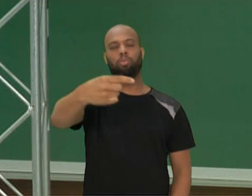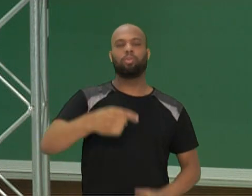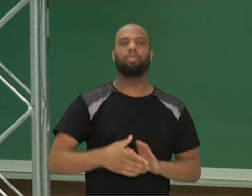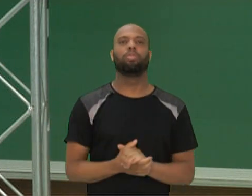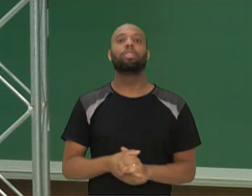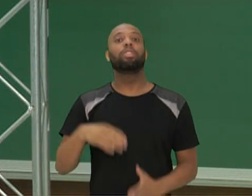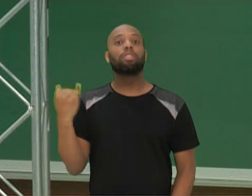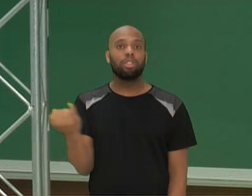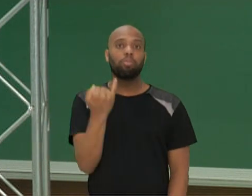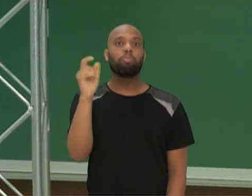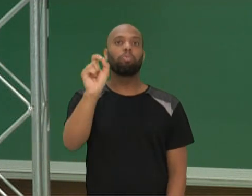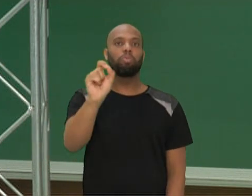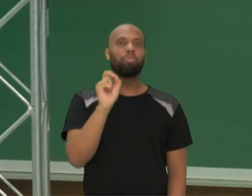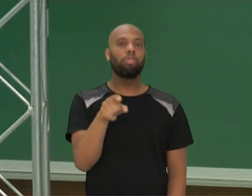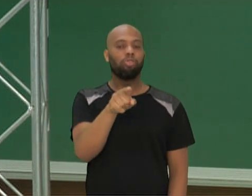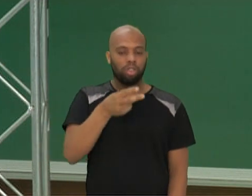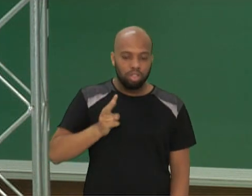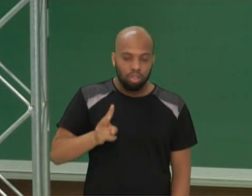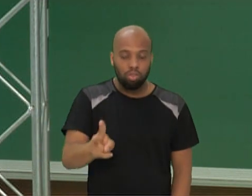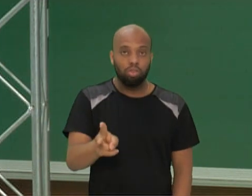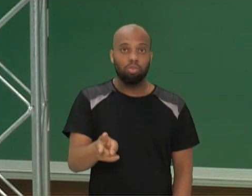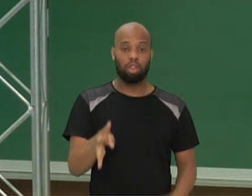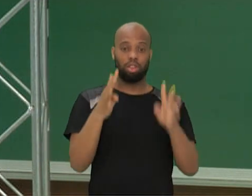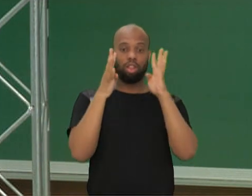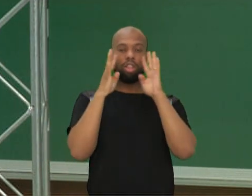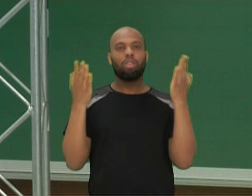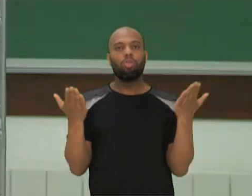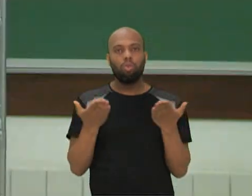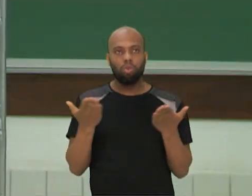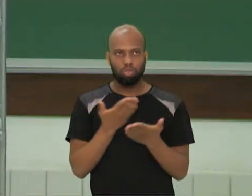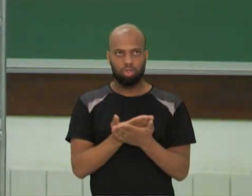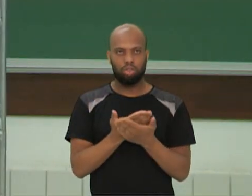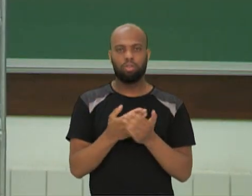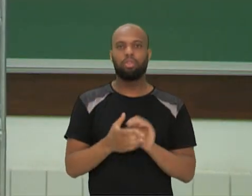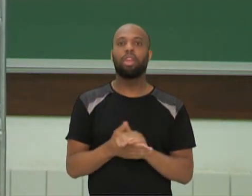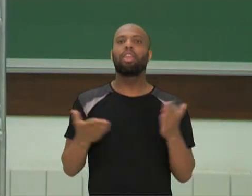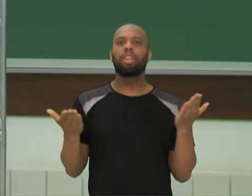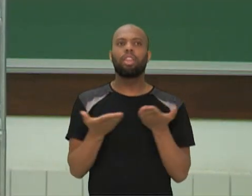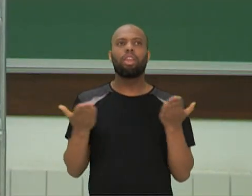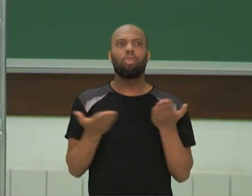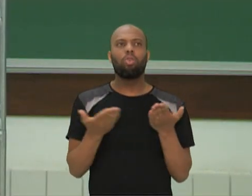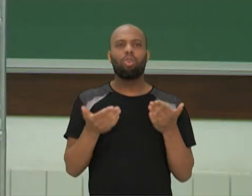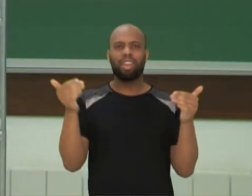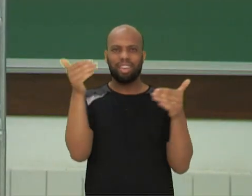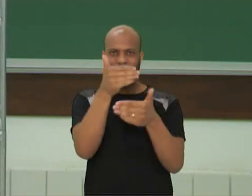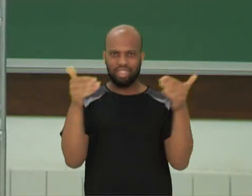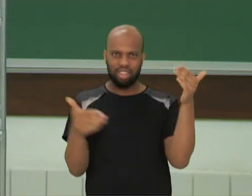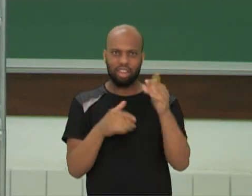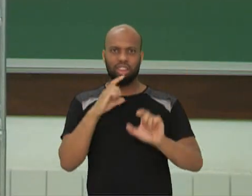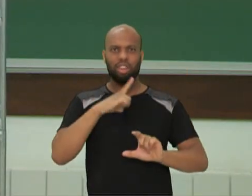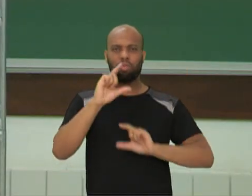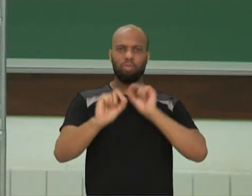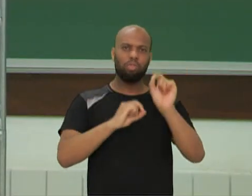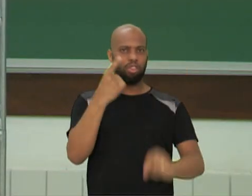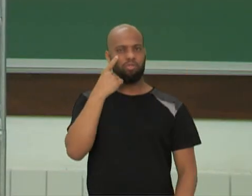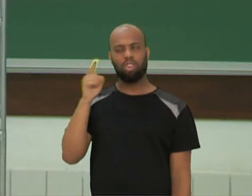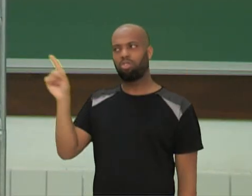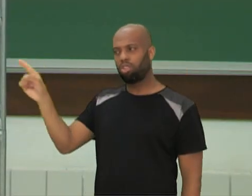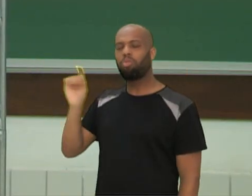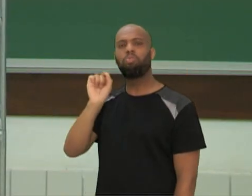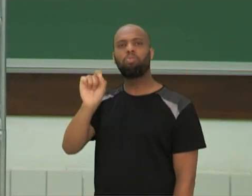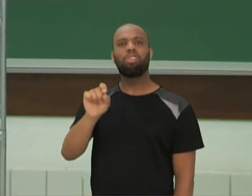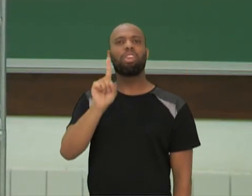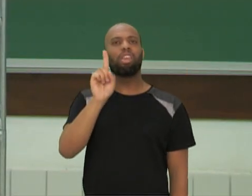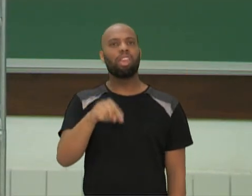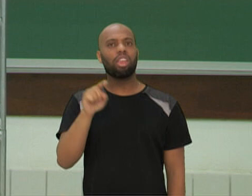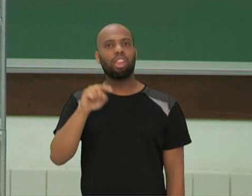posteriormente. Importante é você continuar prestando atenção aqui na nossa aula. E agora o próximo slide aqui, ó, a próxima tela para você, ó, nós vamos